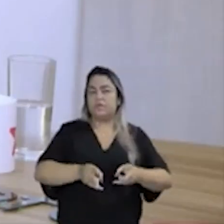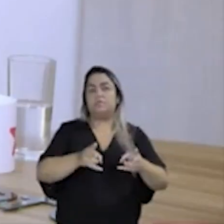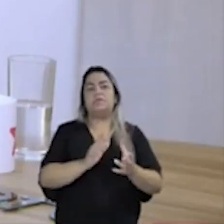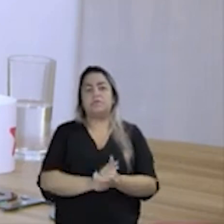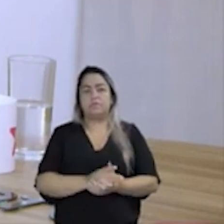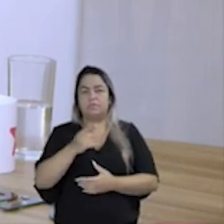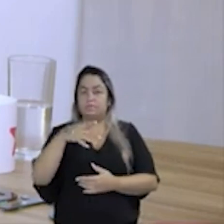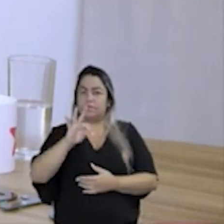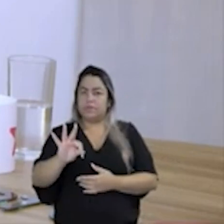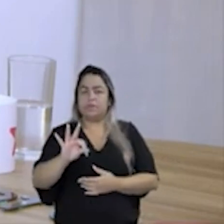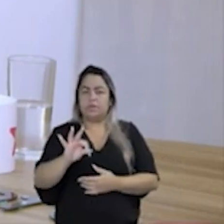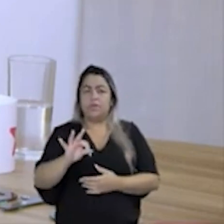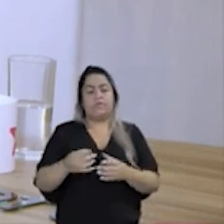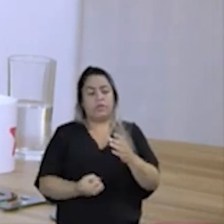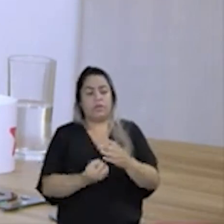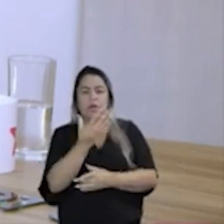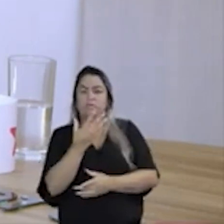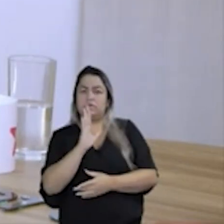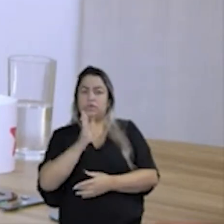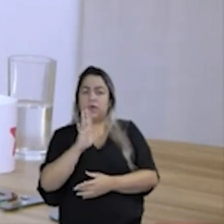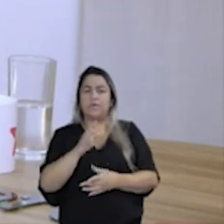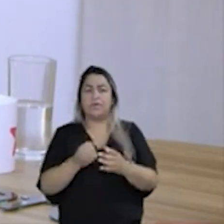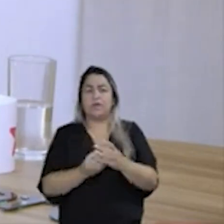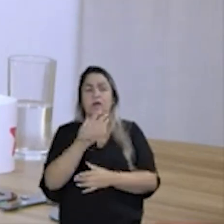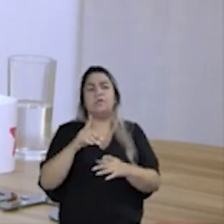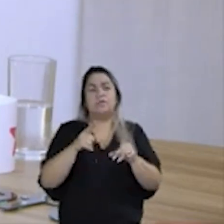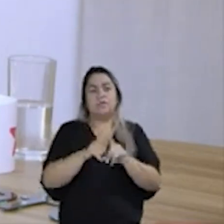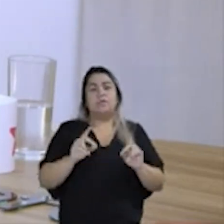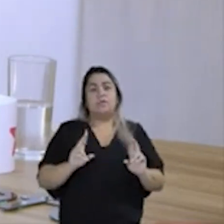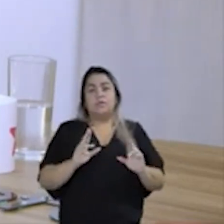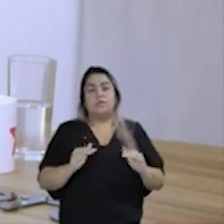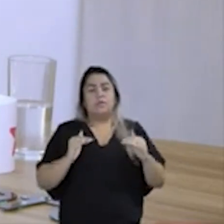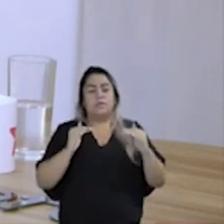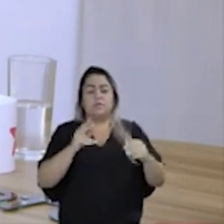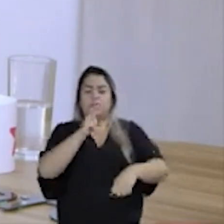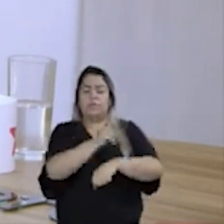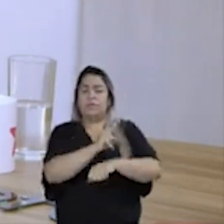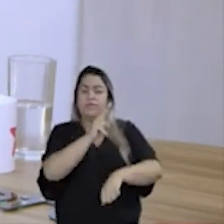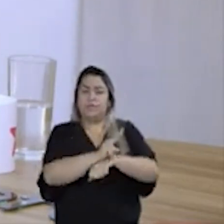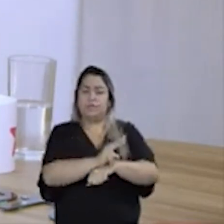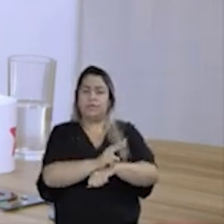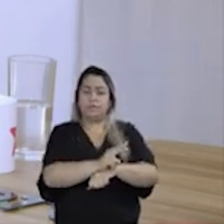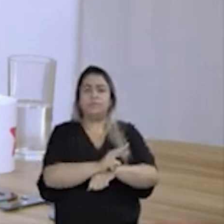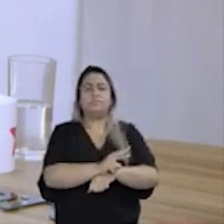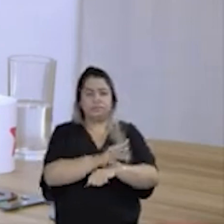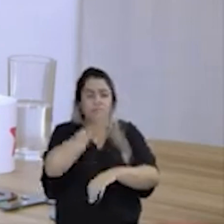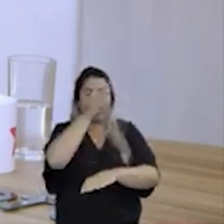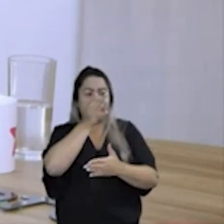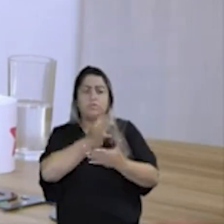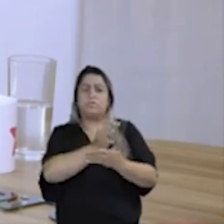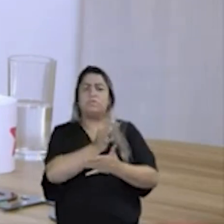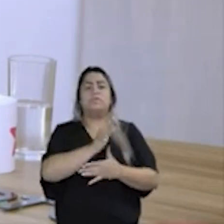O PT, quando foi fundado, ele já foi fundado sobre esse prisma de defender veementemente